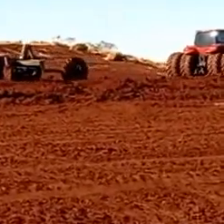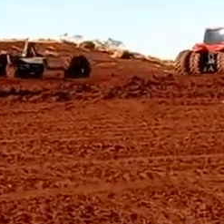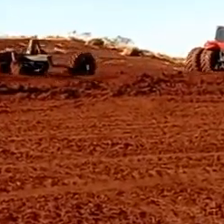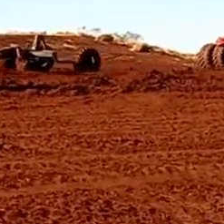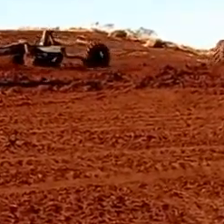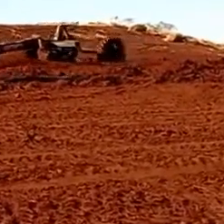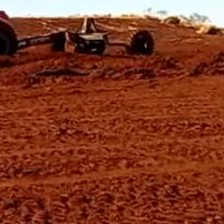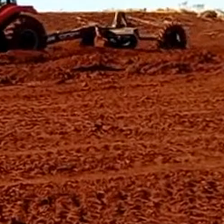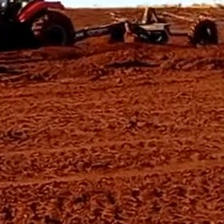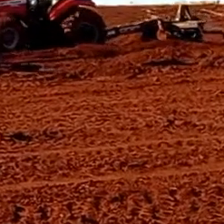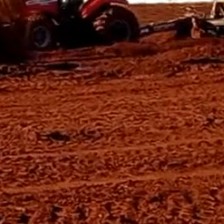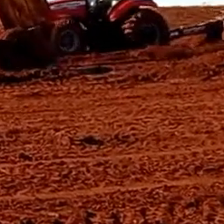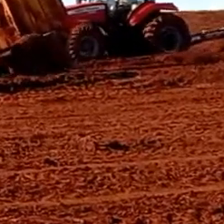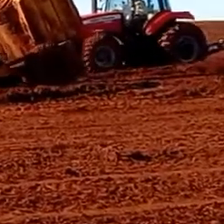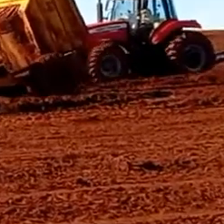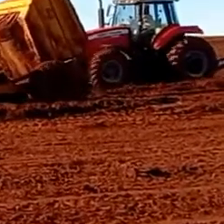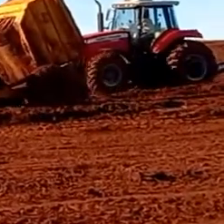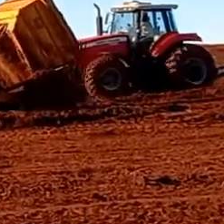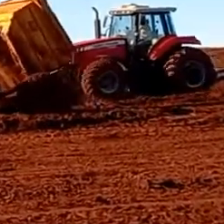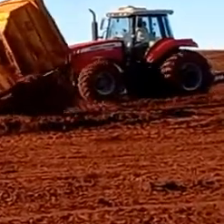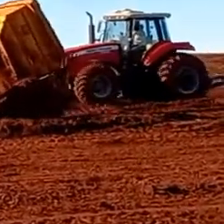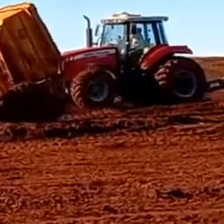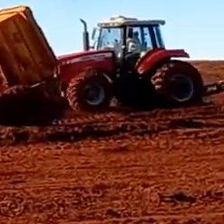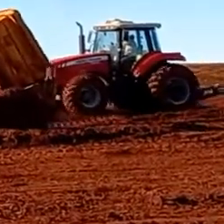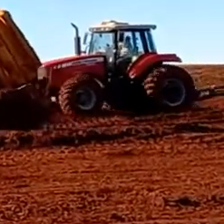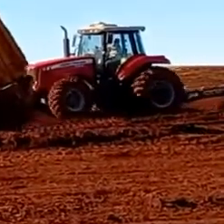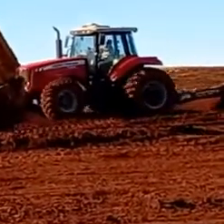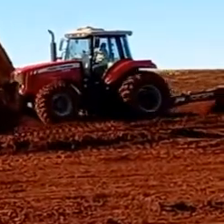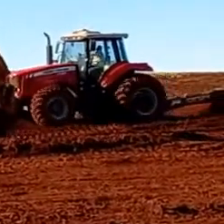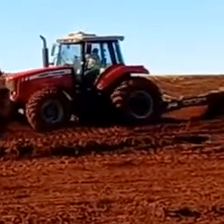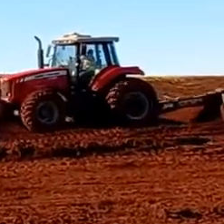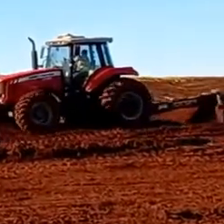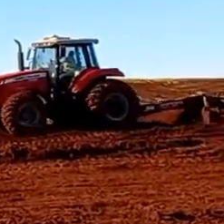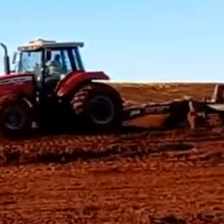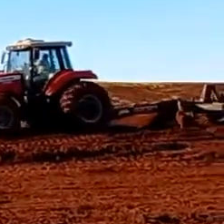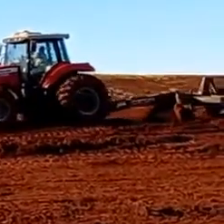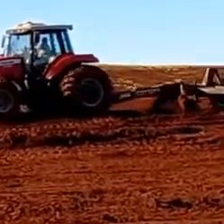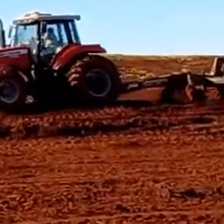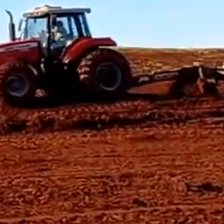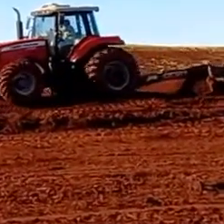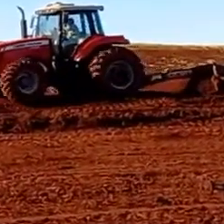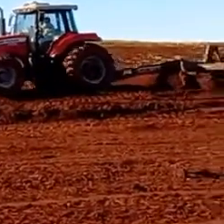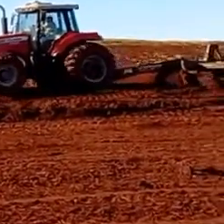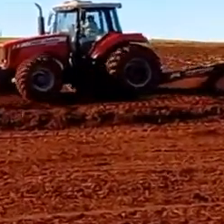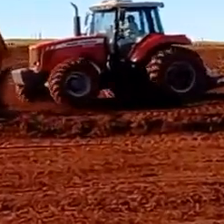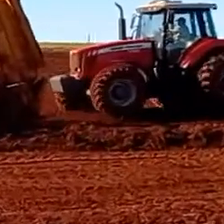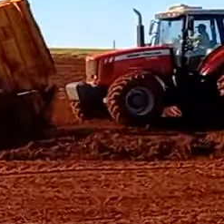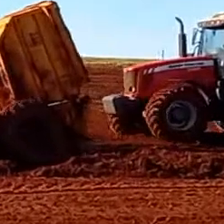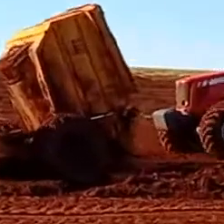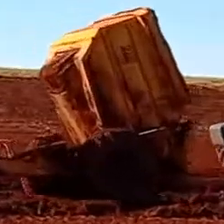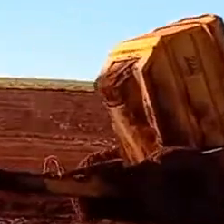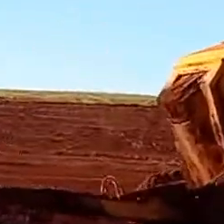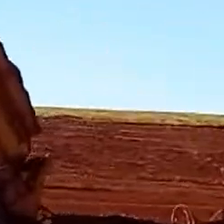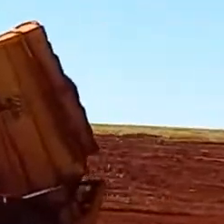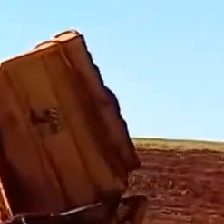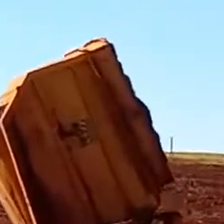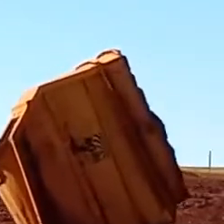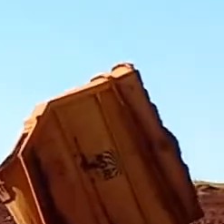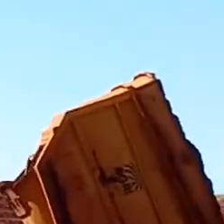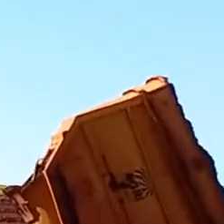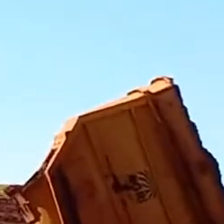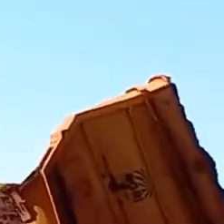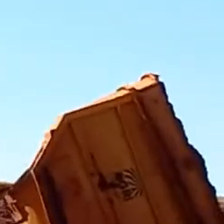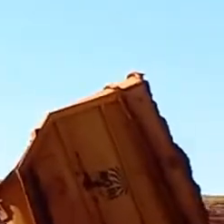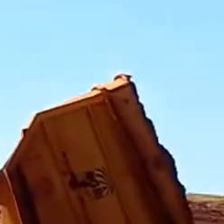aeronaves como da Gol 737, o que já possibilita, isso já foi oficializado